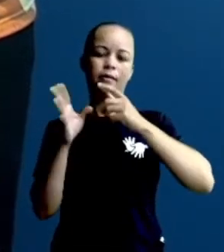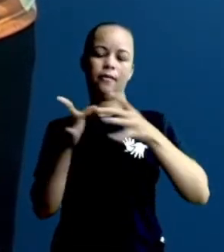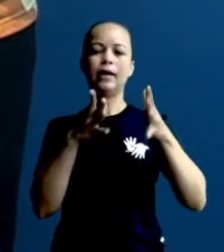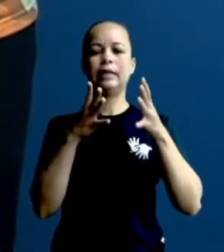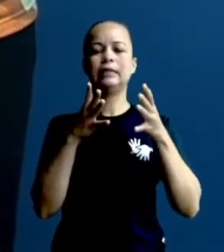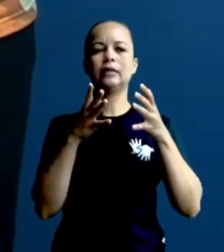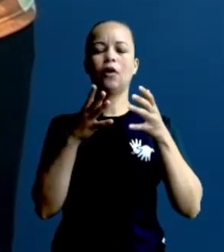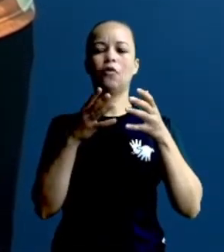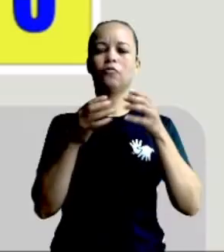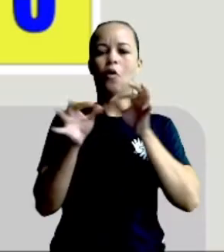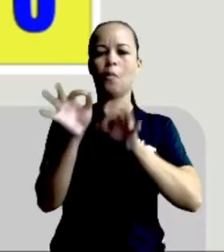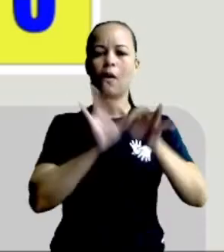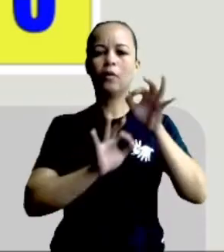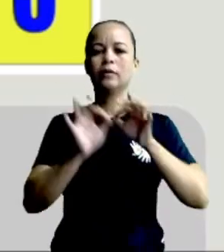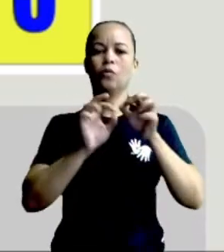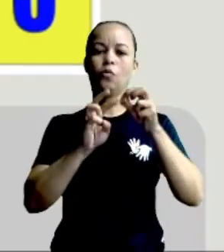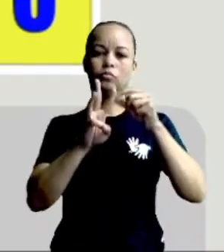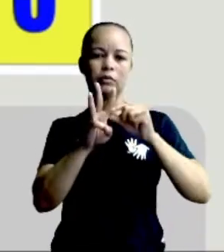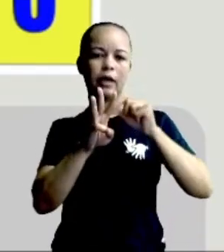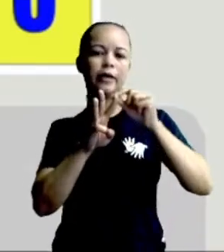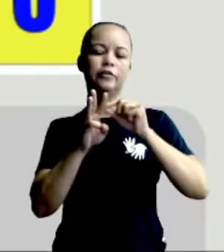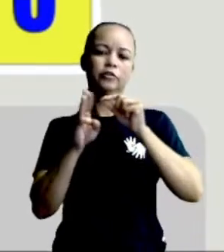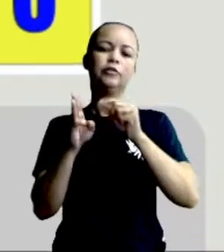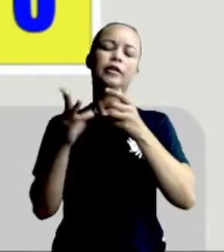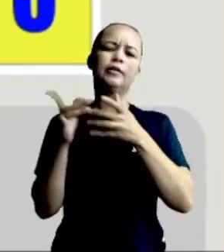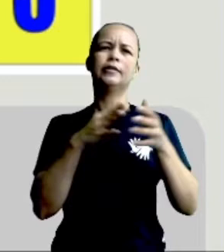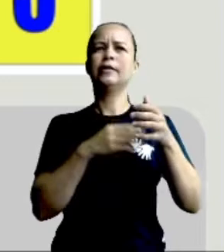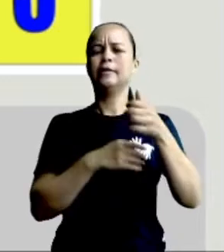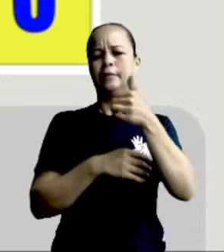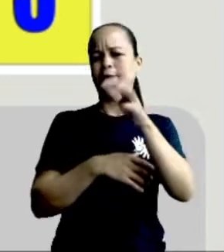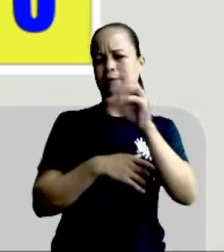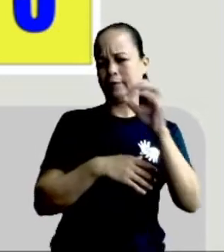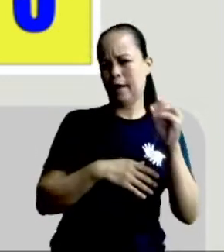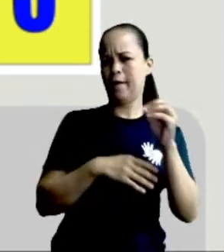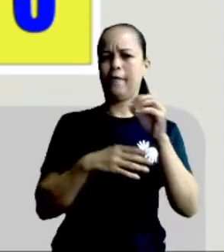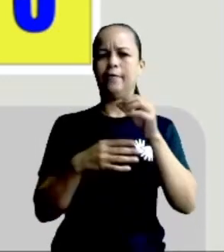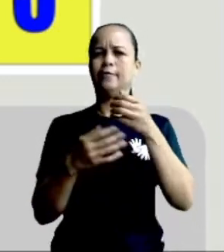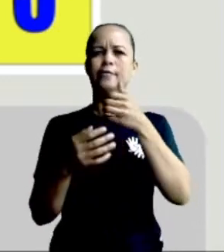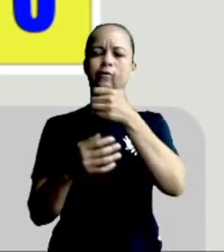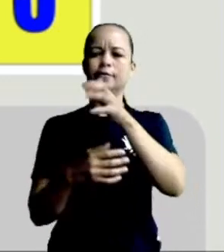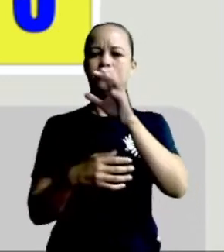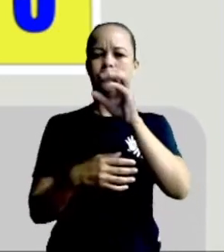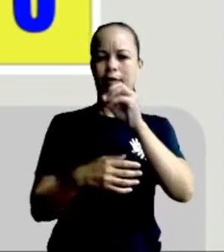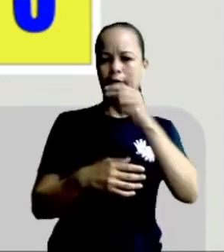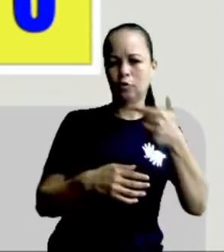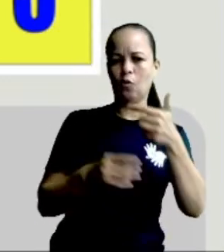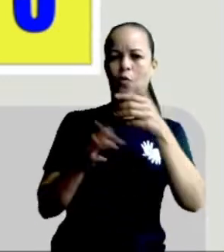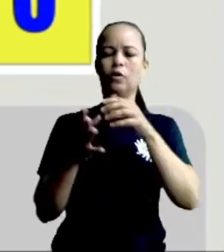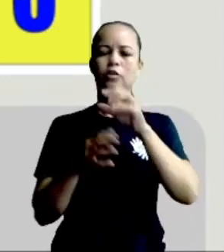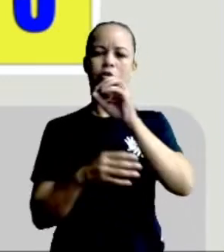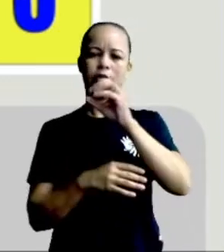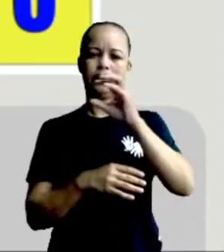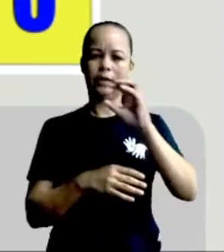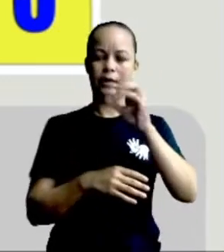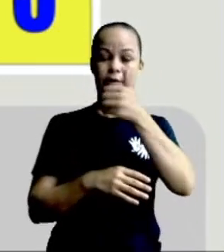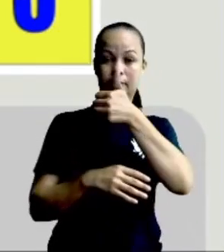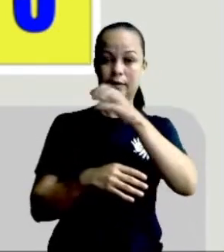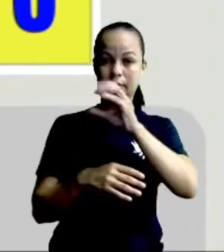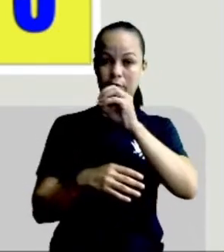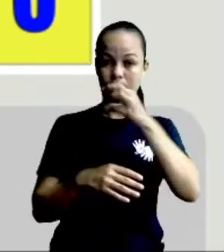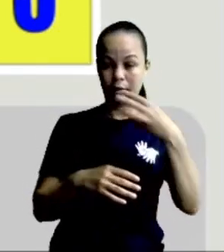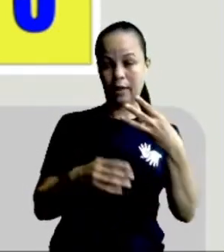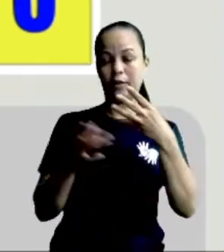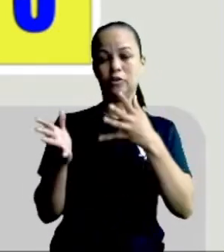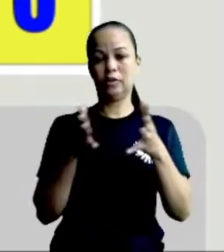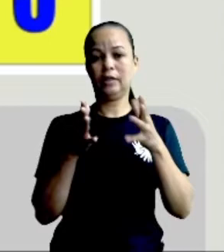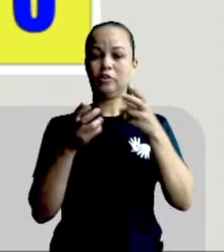números aí, né, com 3 algarismos. Vamos supor 100, 102, 103, não necessariamente esses números, porque a gente está vendo